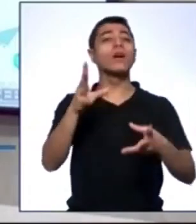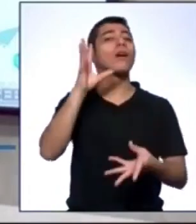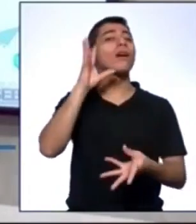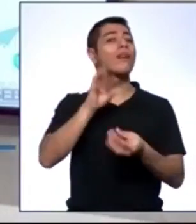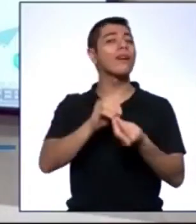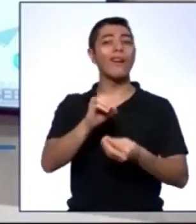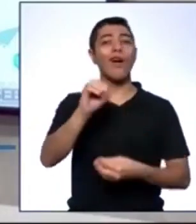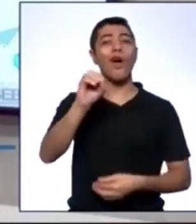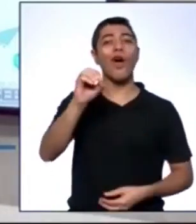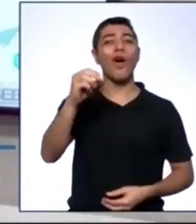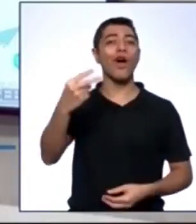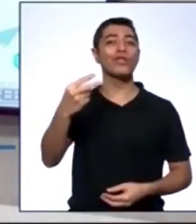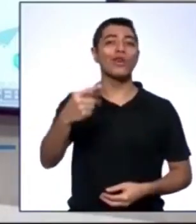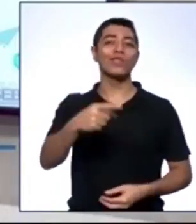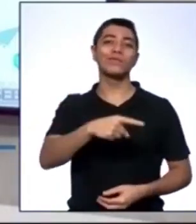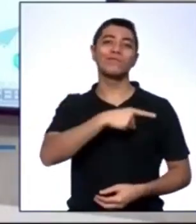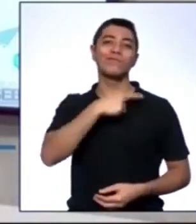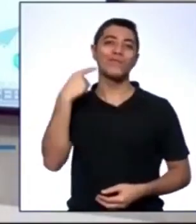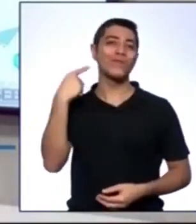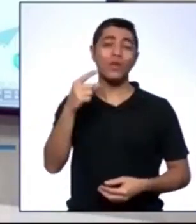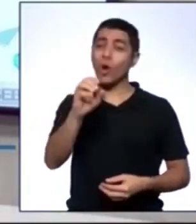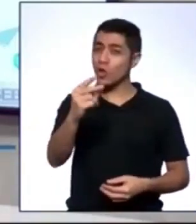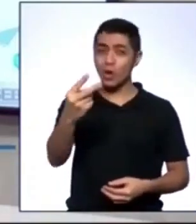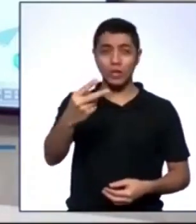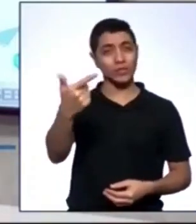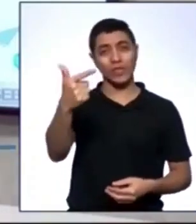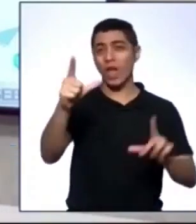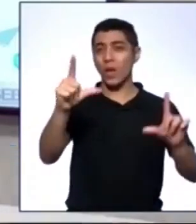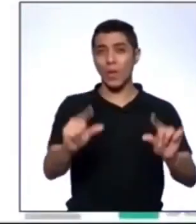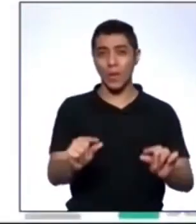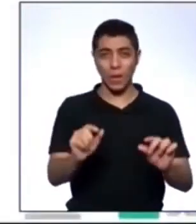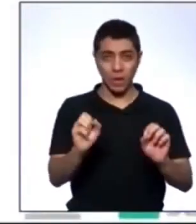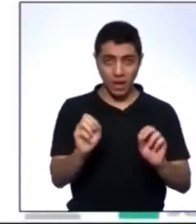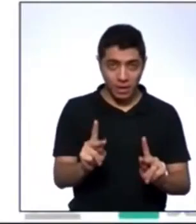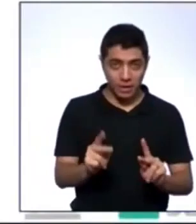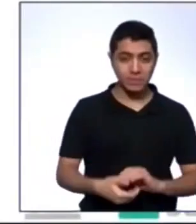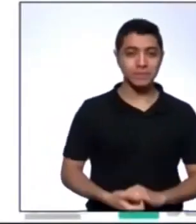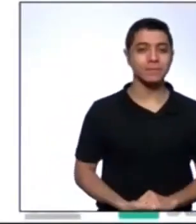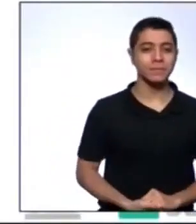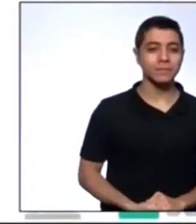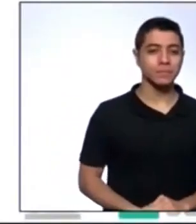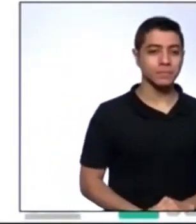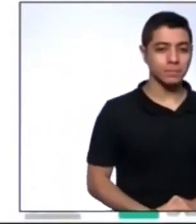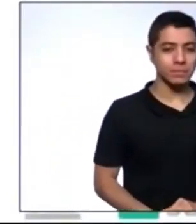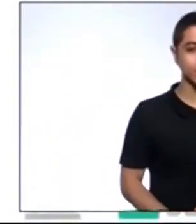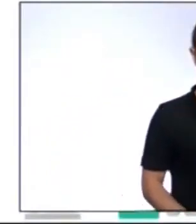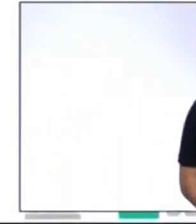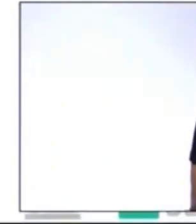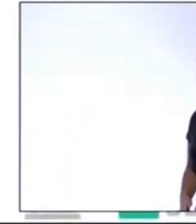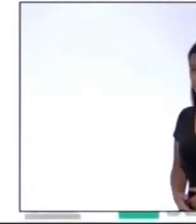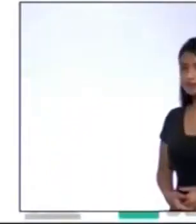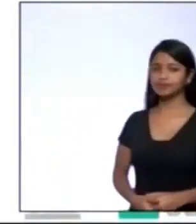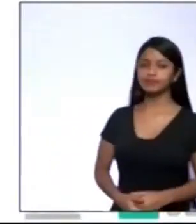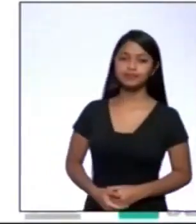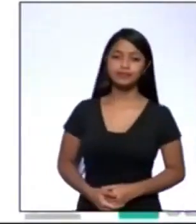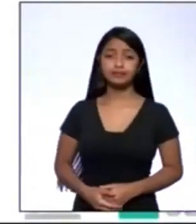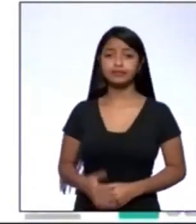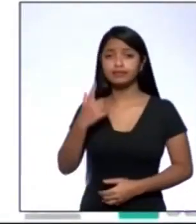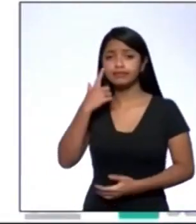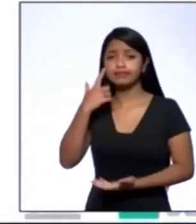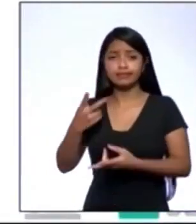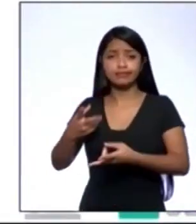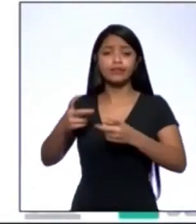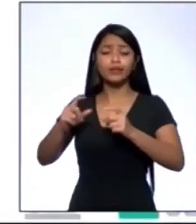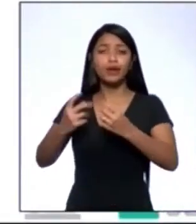para matar tão rapidamente os peixes. Volta lá, volta lá. Então, olha o que aconteceu. Era tanta alga morta que